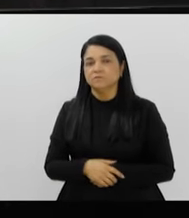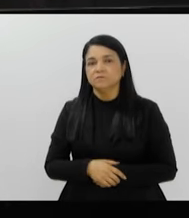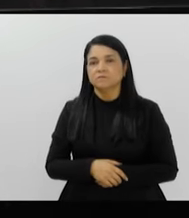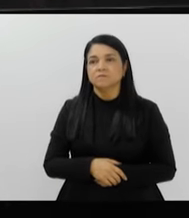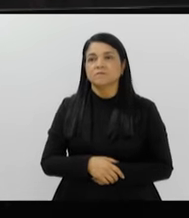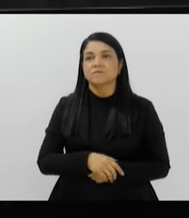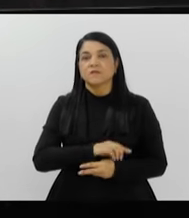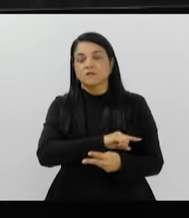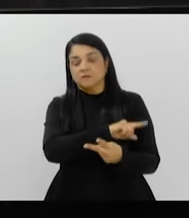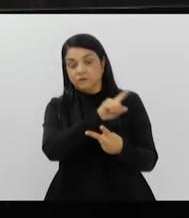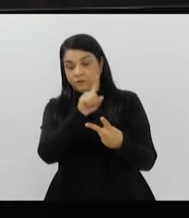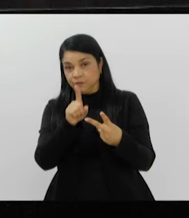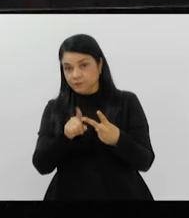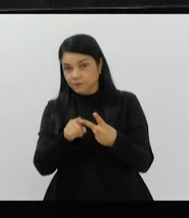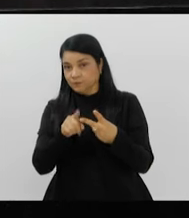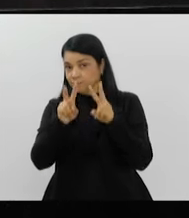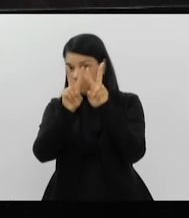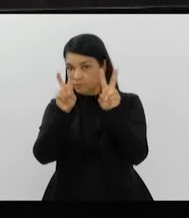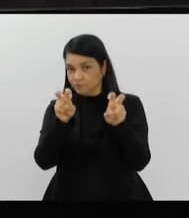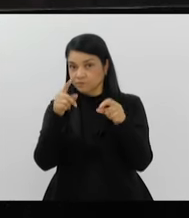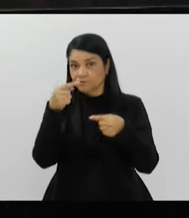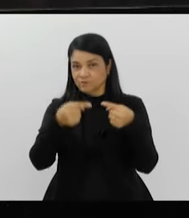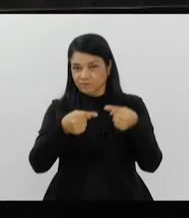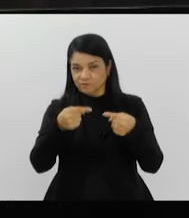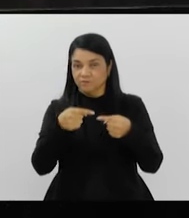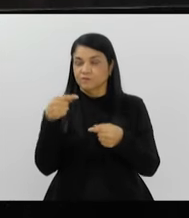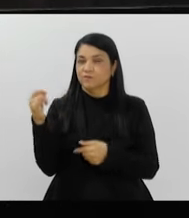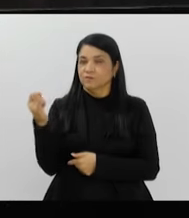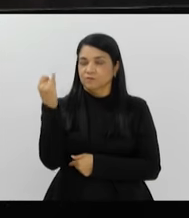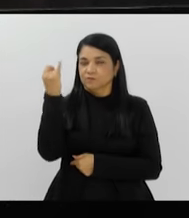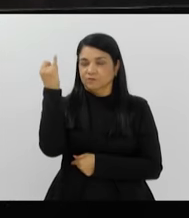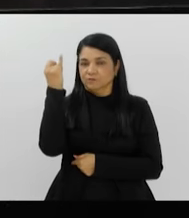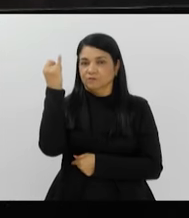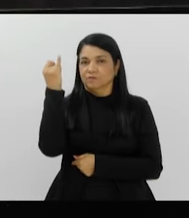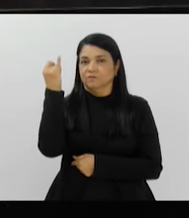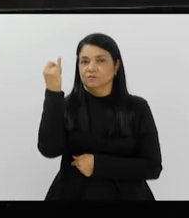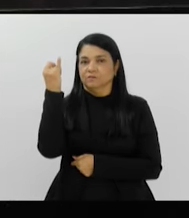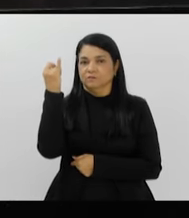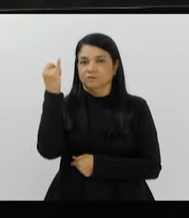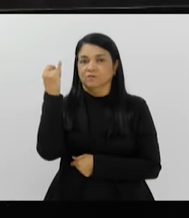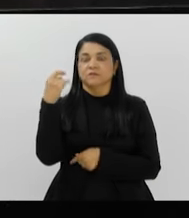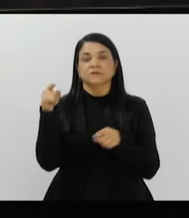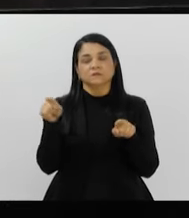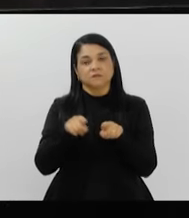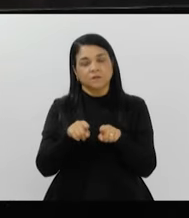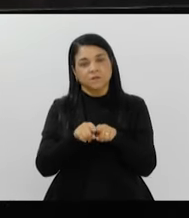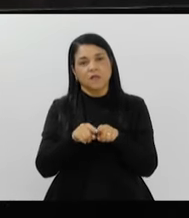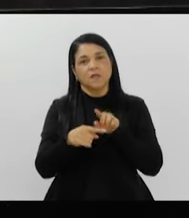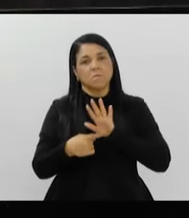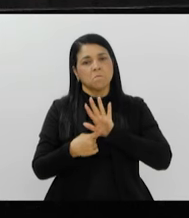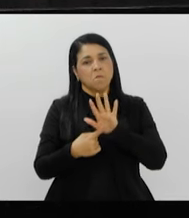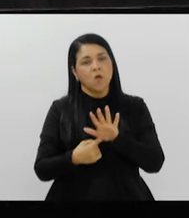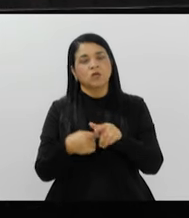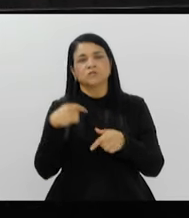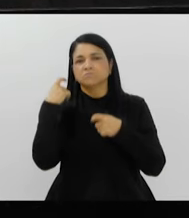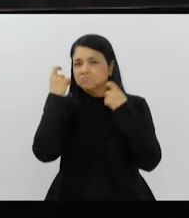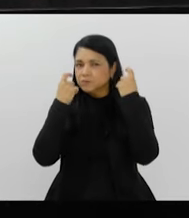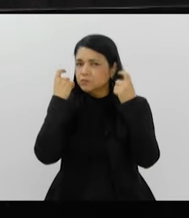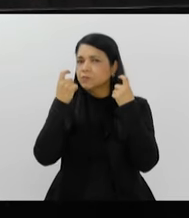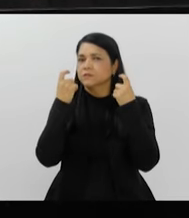que gostaria de discutir hoje, muito importante aos nossos olhos, mas que também traz muitas